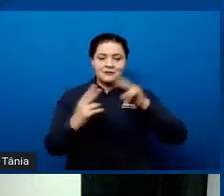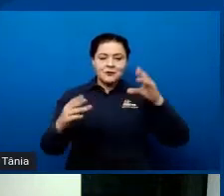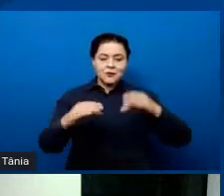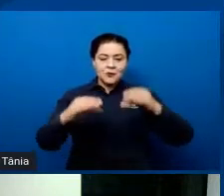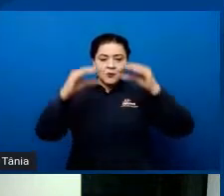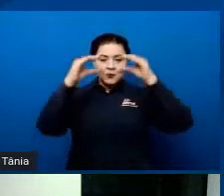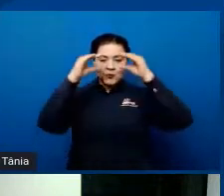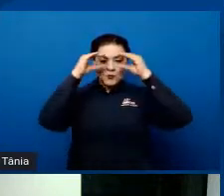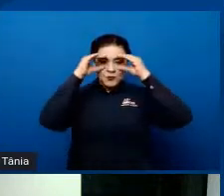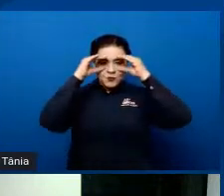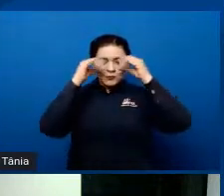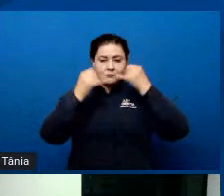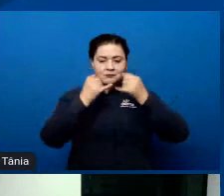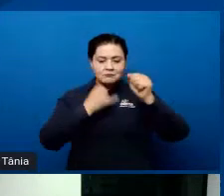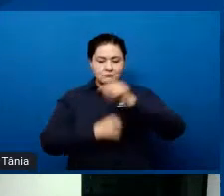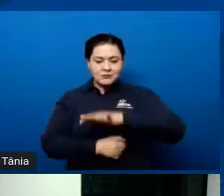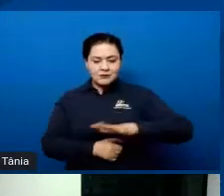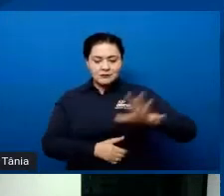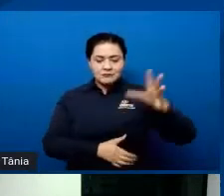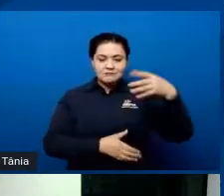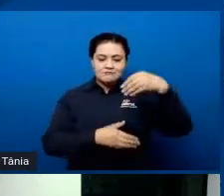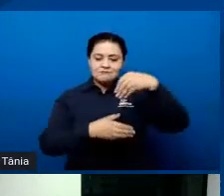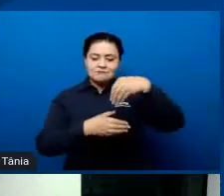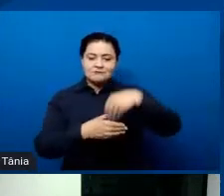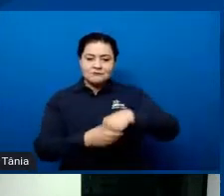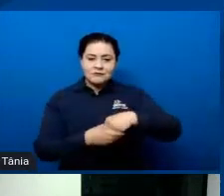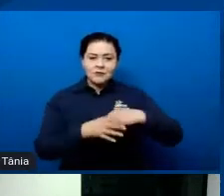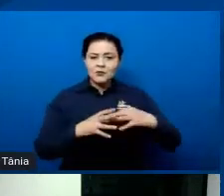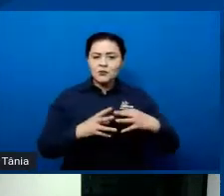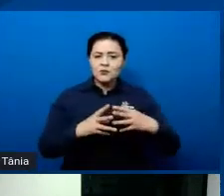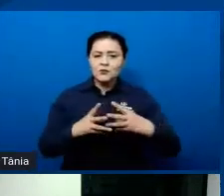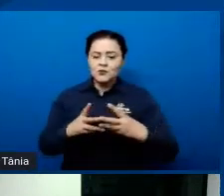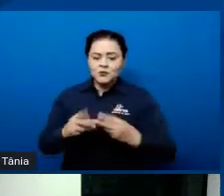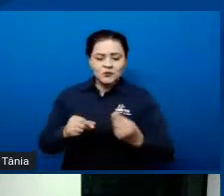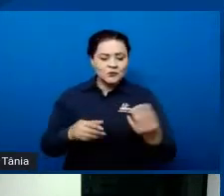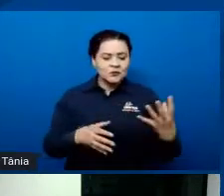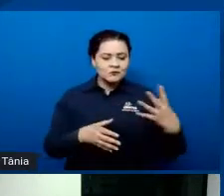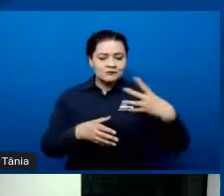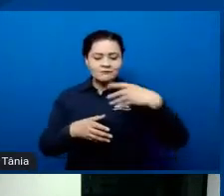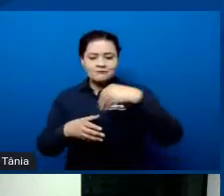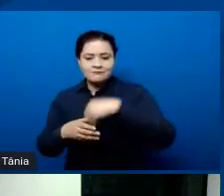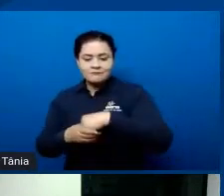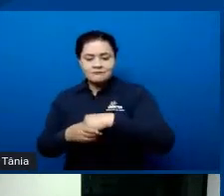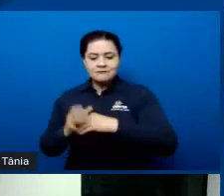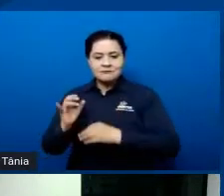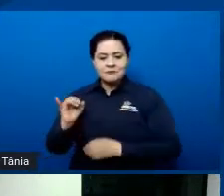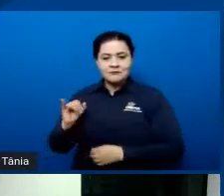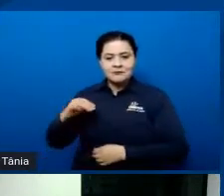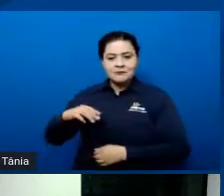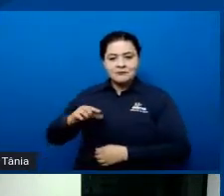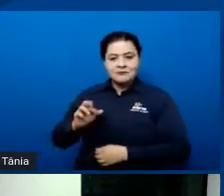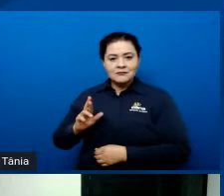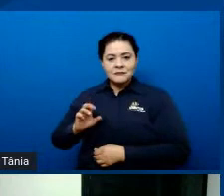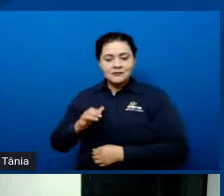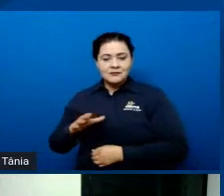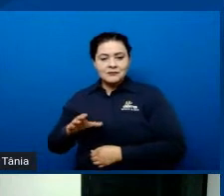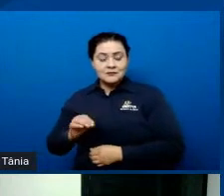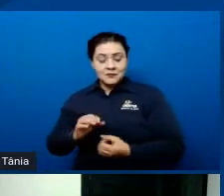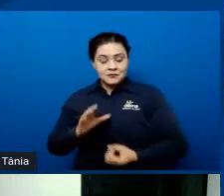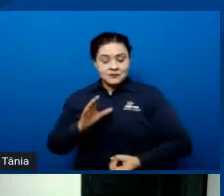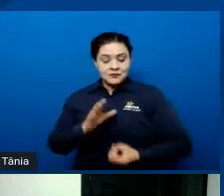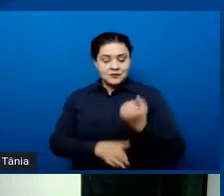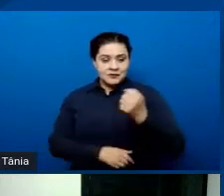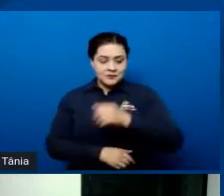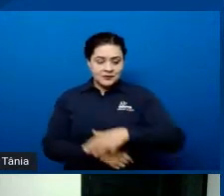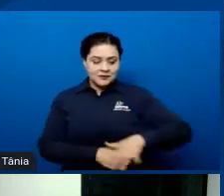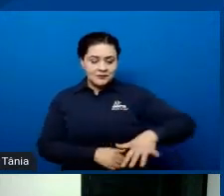um ambiente imersivo. Essa, tudo que for imersivo, que eu vou criar um ambiente de entrada